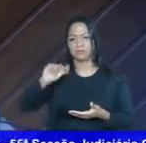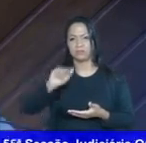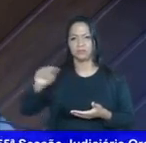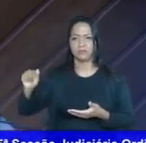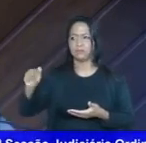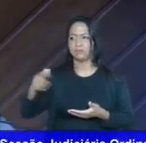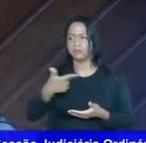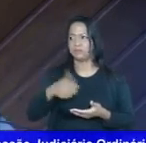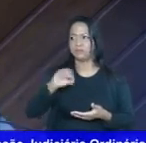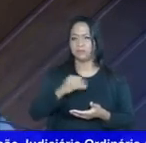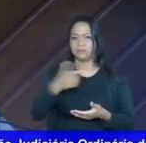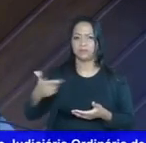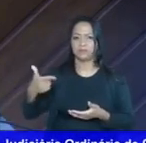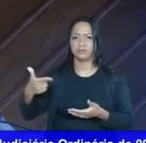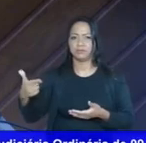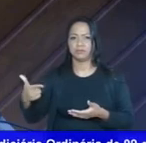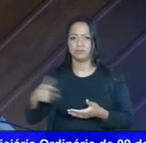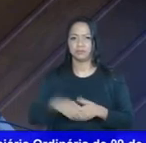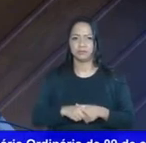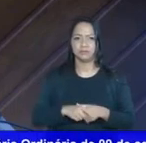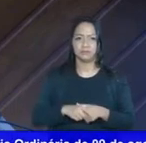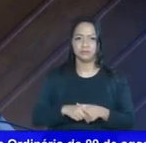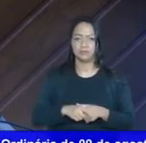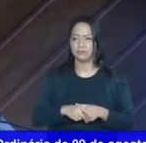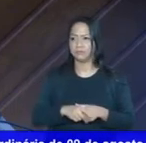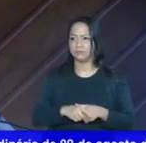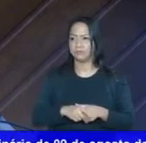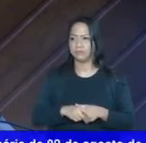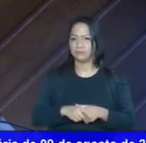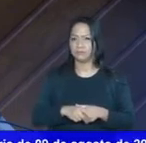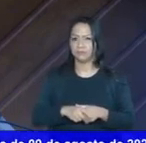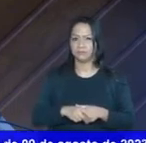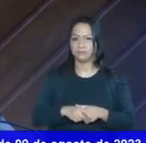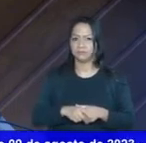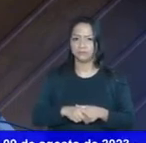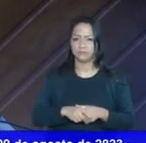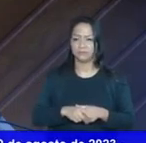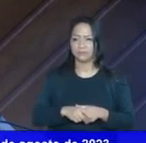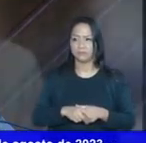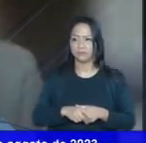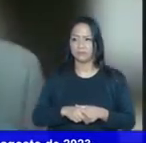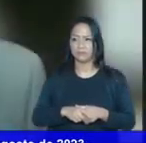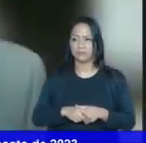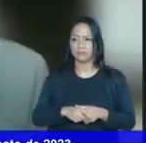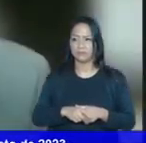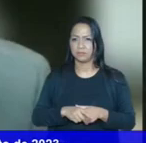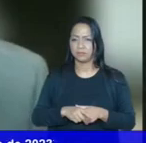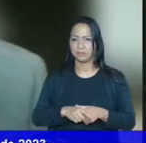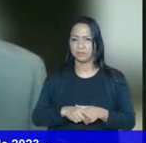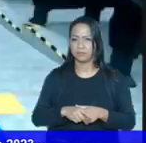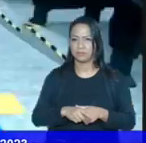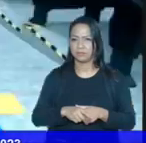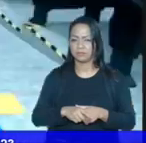609.77 de 2022. A embargante... Pois não? Senhor presidente, é Orlando Vasconcelos.